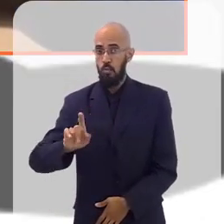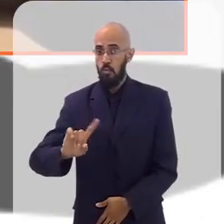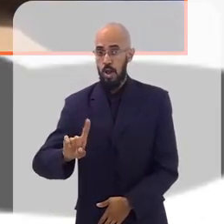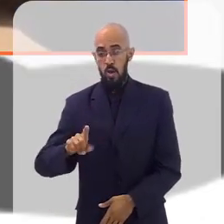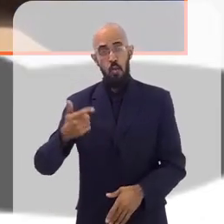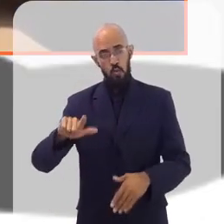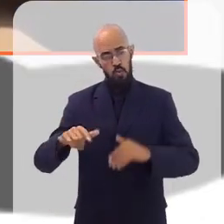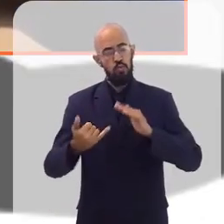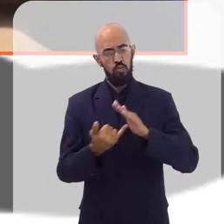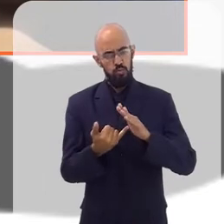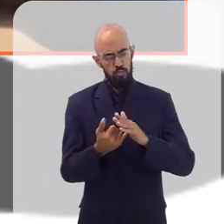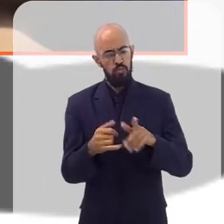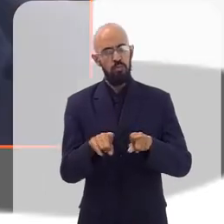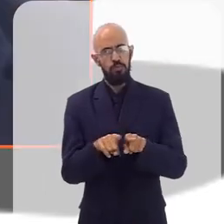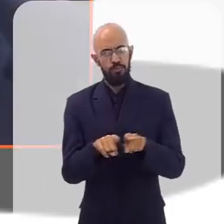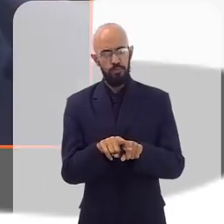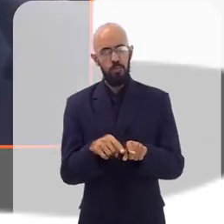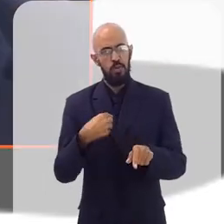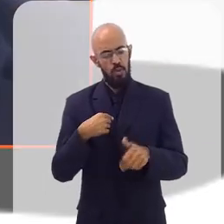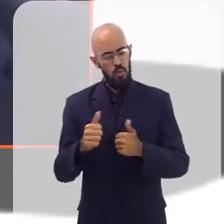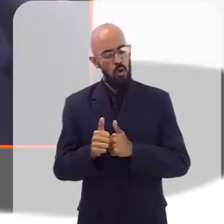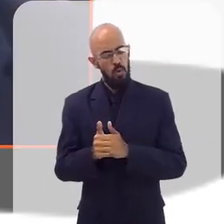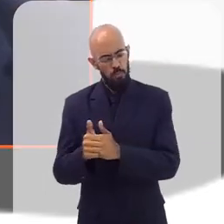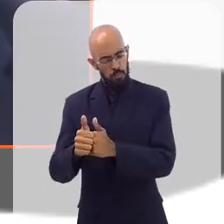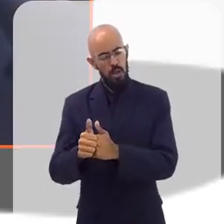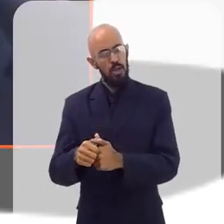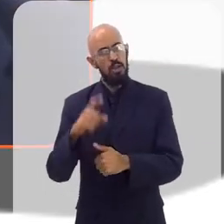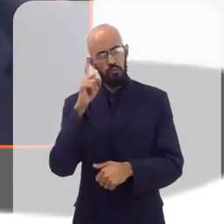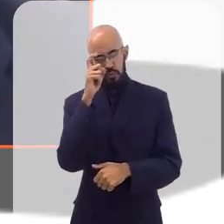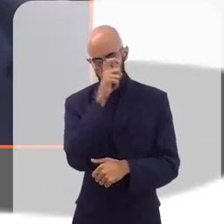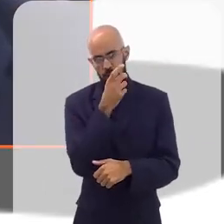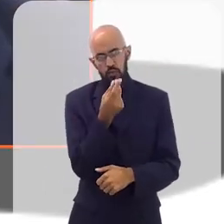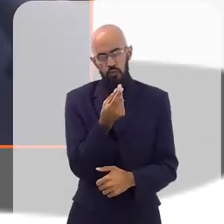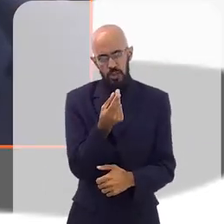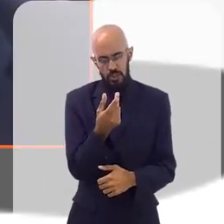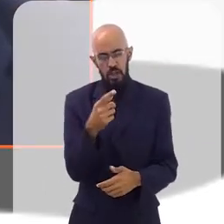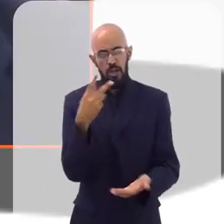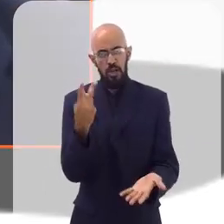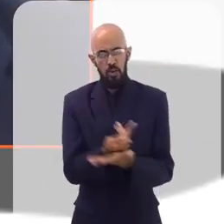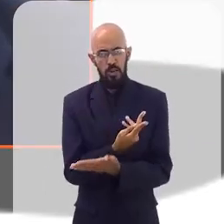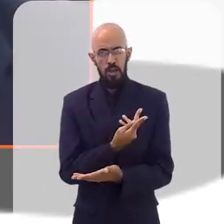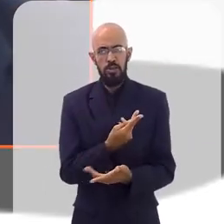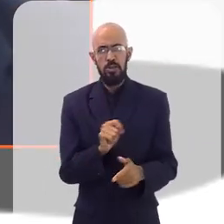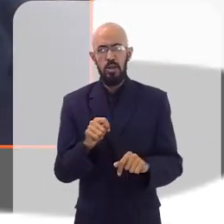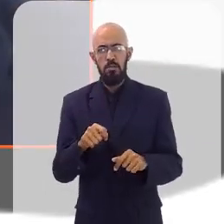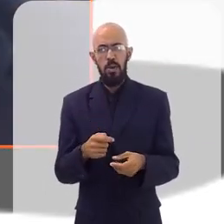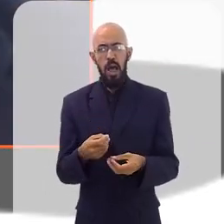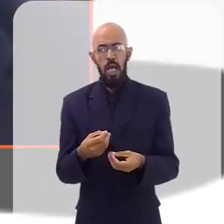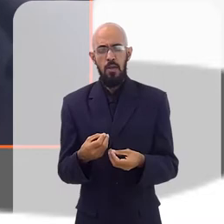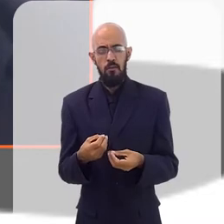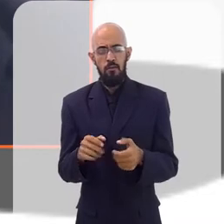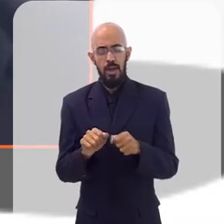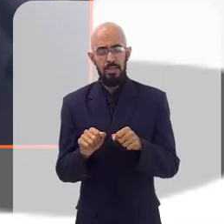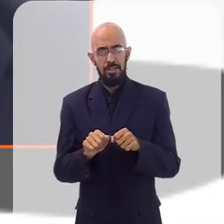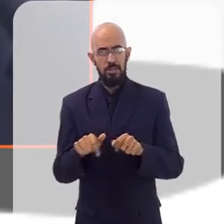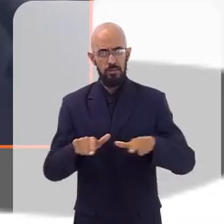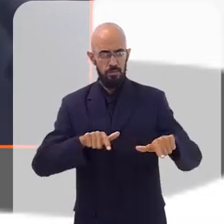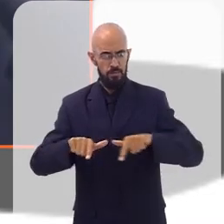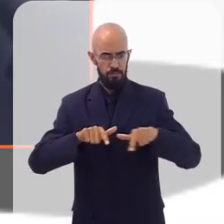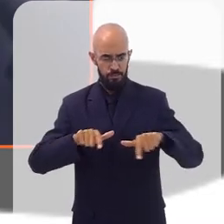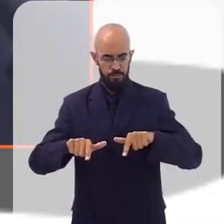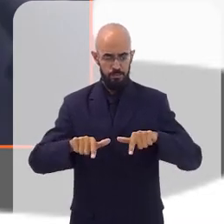entidades do Estado do Rio de Janeiro tem acompanhado a dificuldade financeira que eles passam a levar